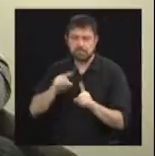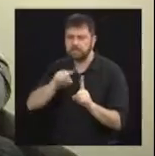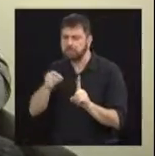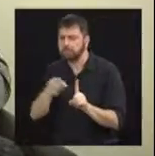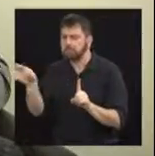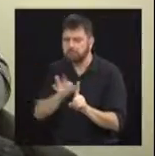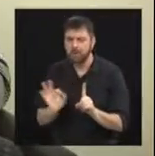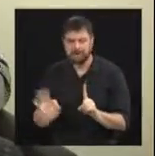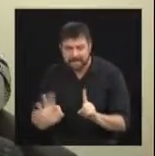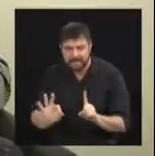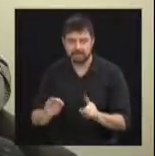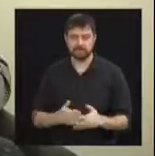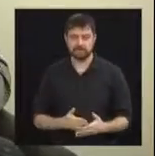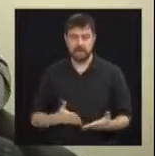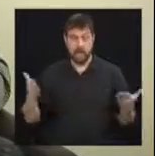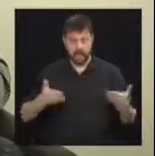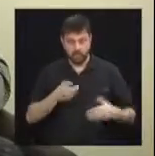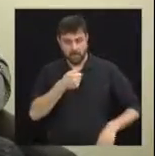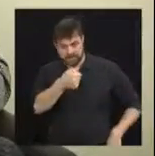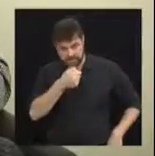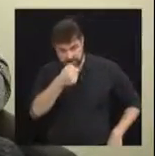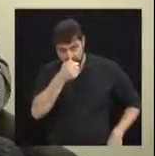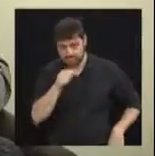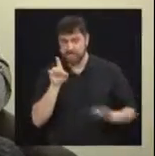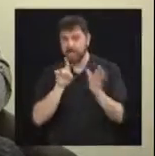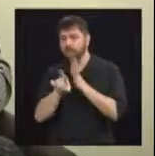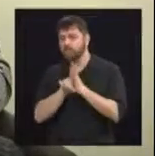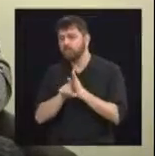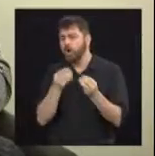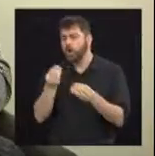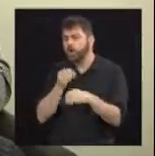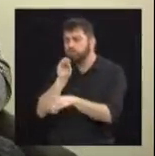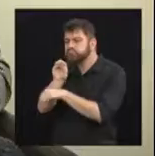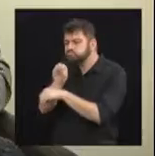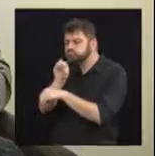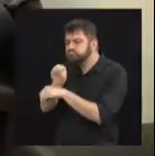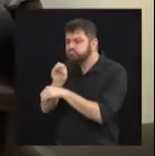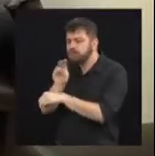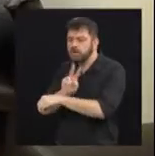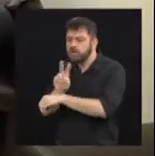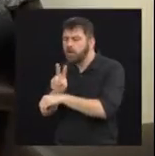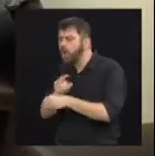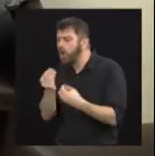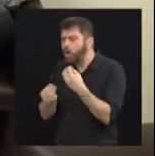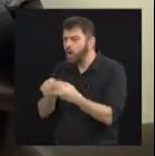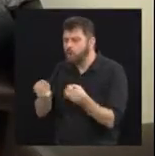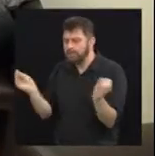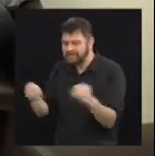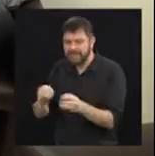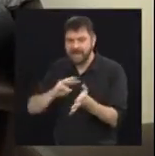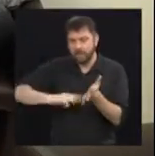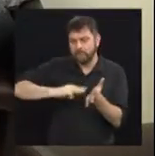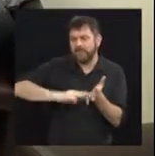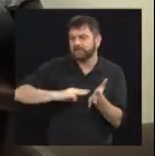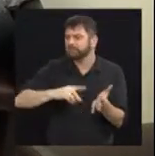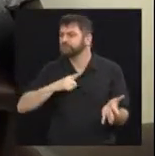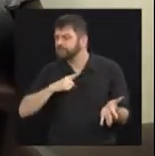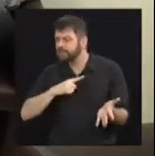infertilidade. Doutora, nesse bloco, eu queria que a senhora falasse sobre tratamento. Quais tipos de tratamento